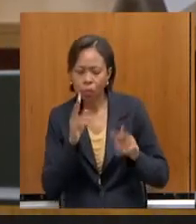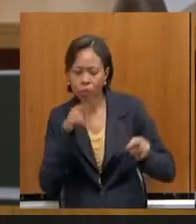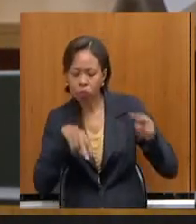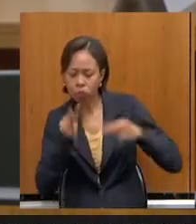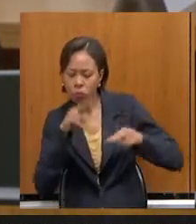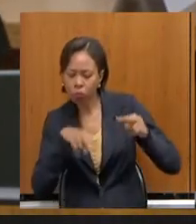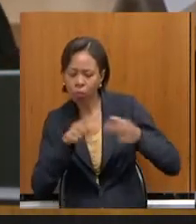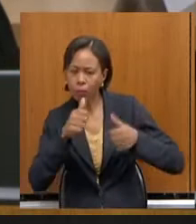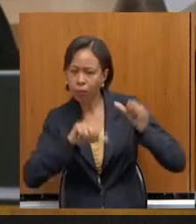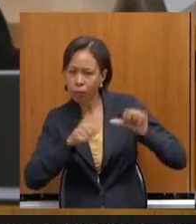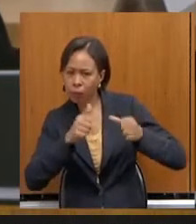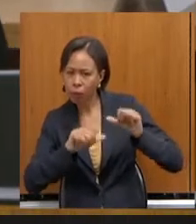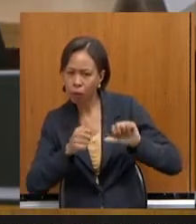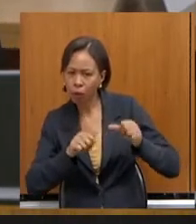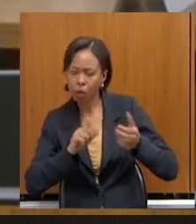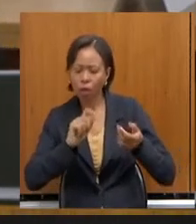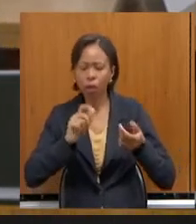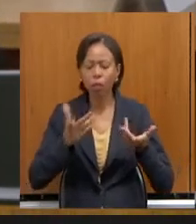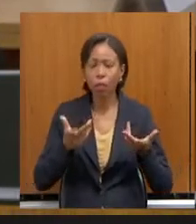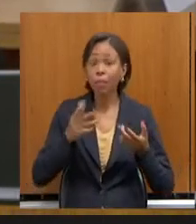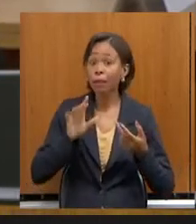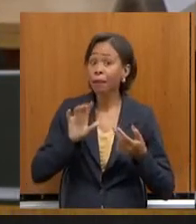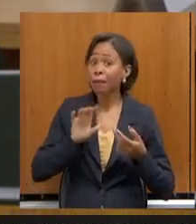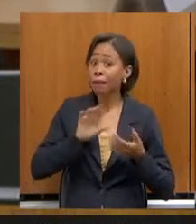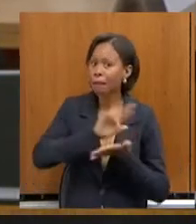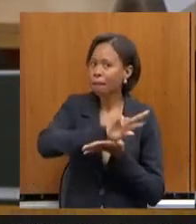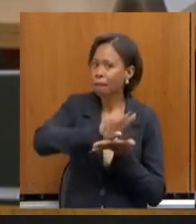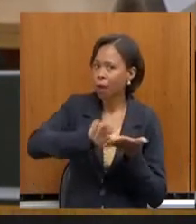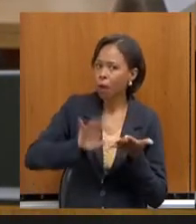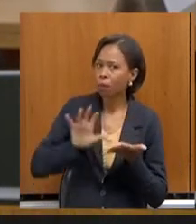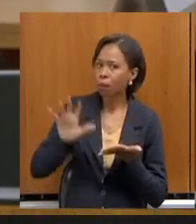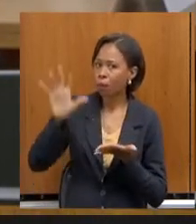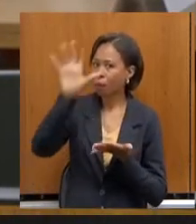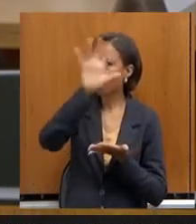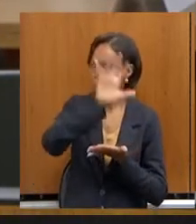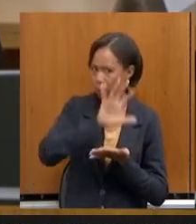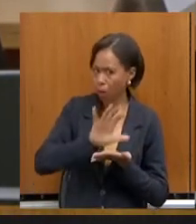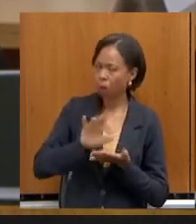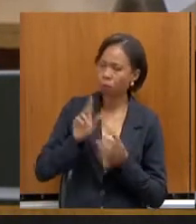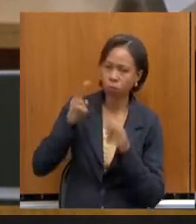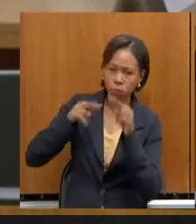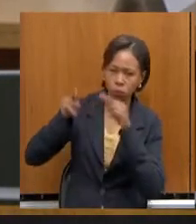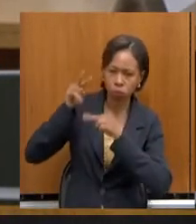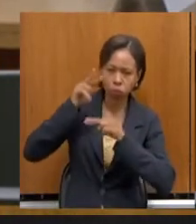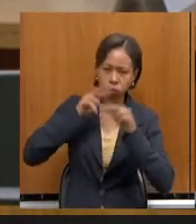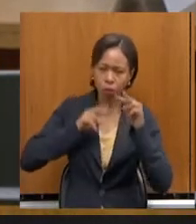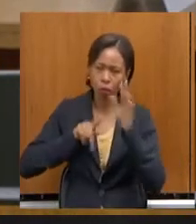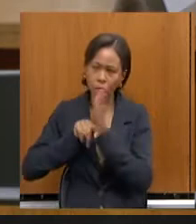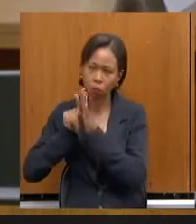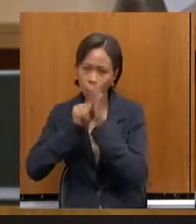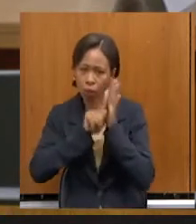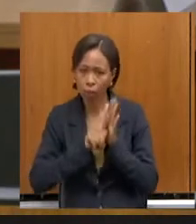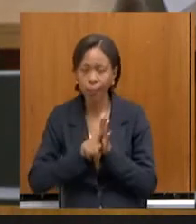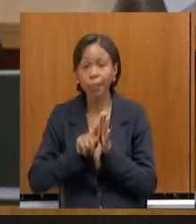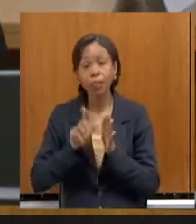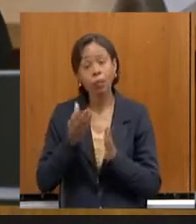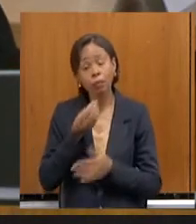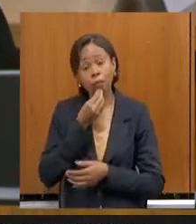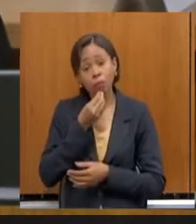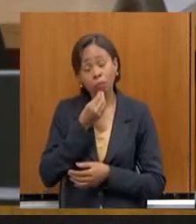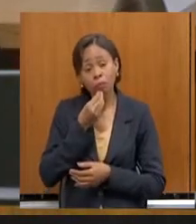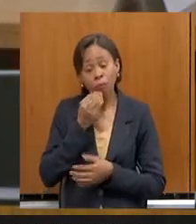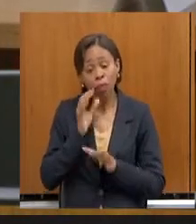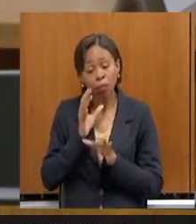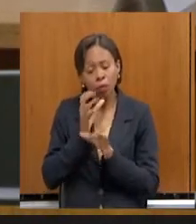faremos conferências em várias regionais como eu demonstrar em na sequência e a nossa expectativa é que a gente tenha a